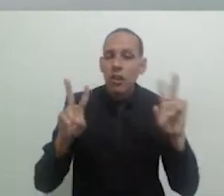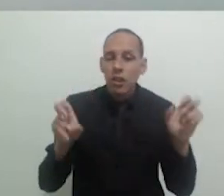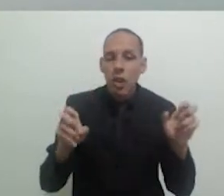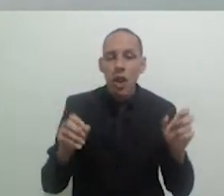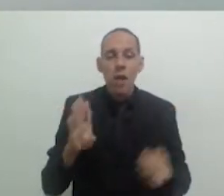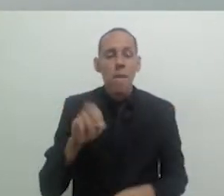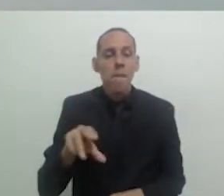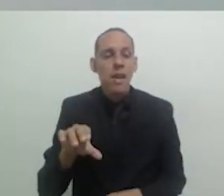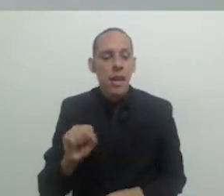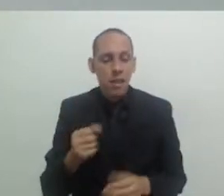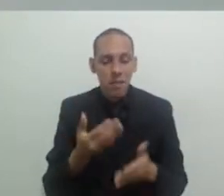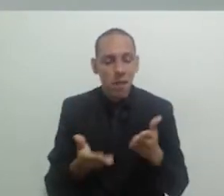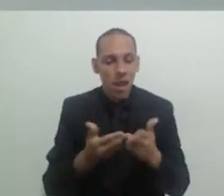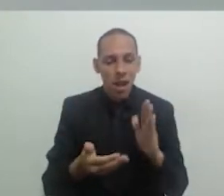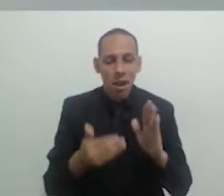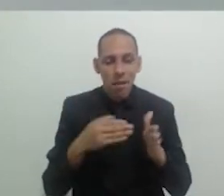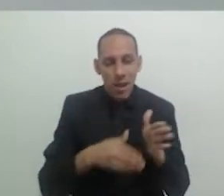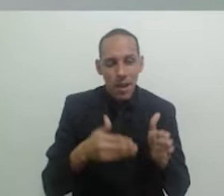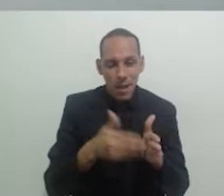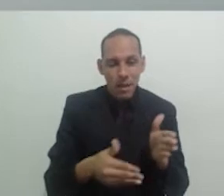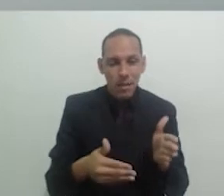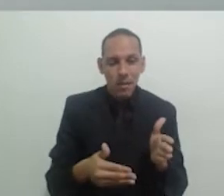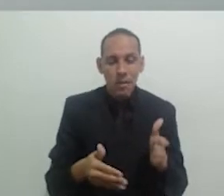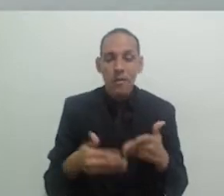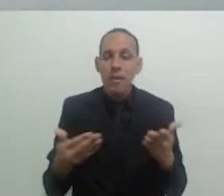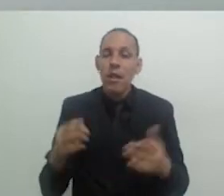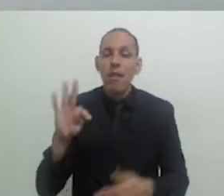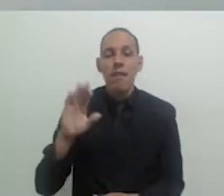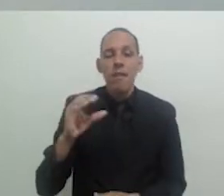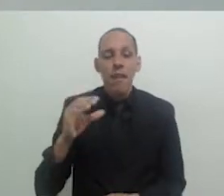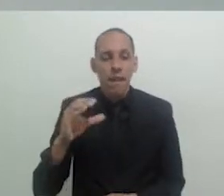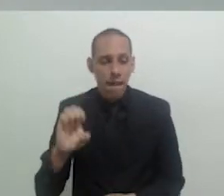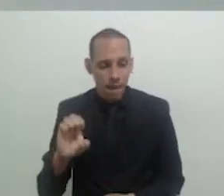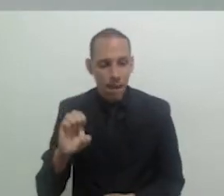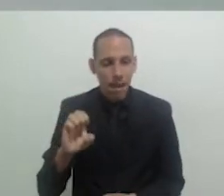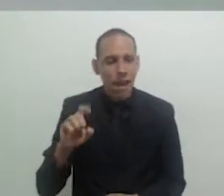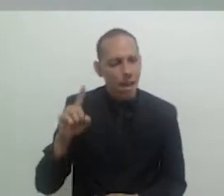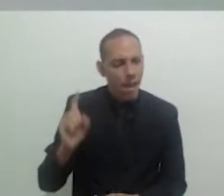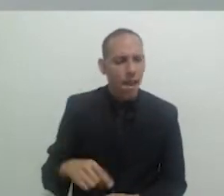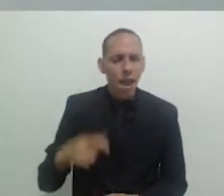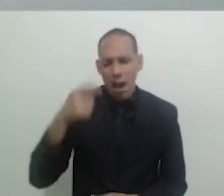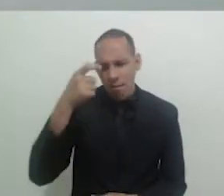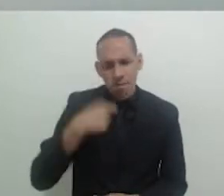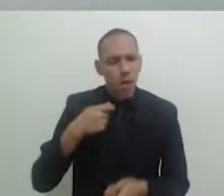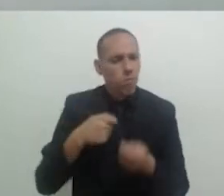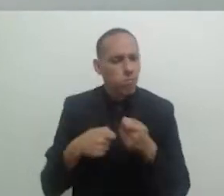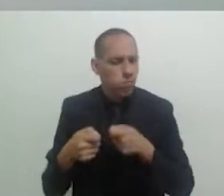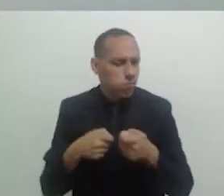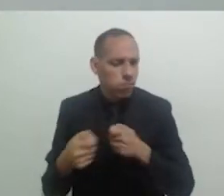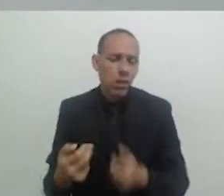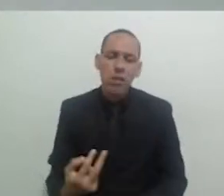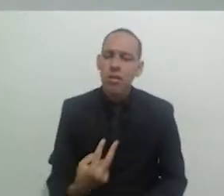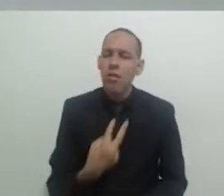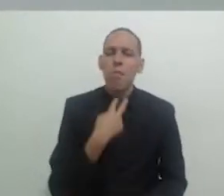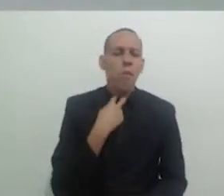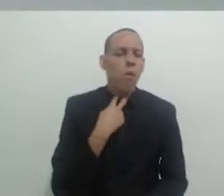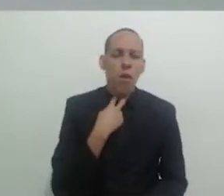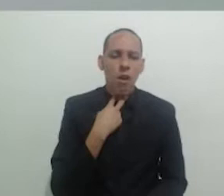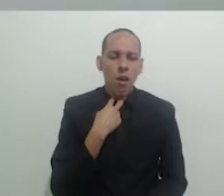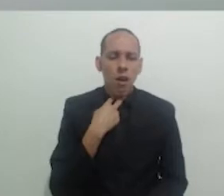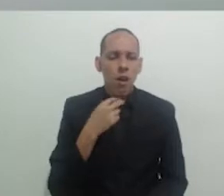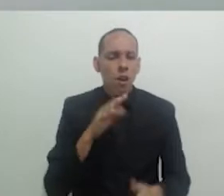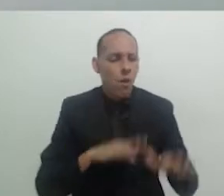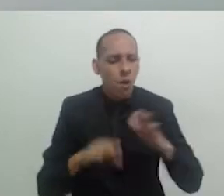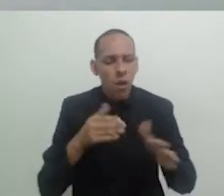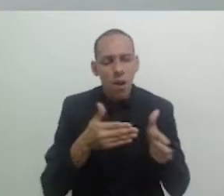bens, que os tribunais de contas, como órgãos de caráter administrativo, não podem decretar medidas de constrição